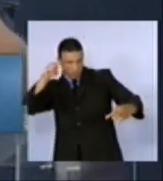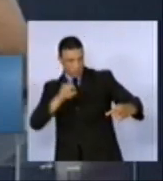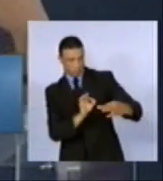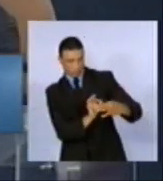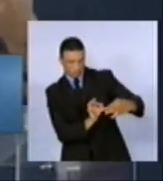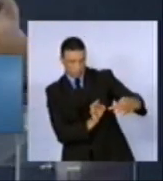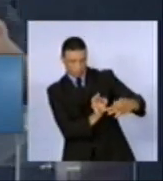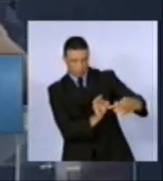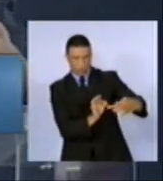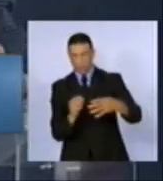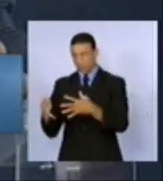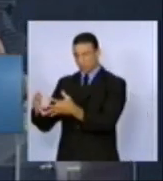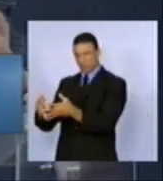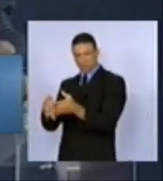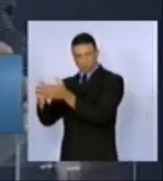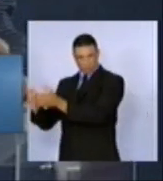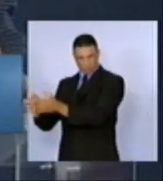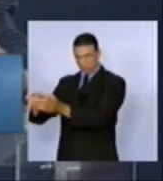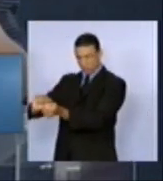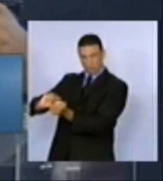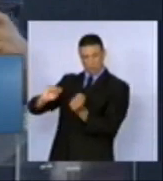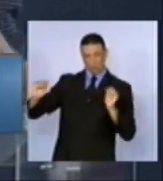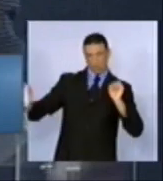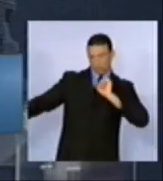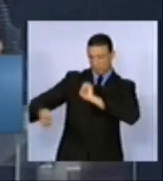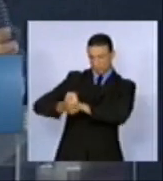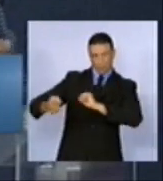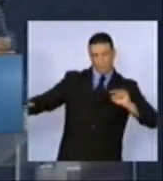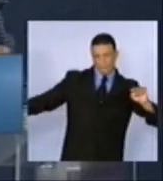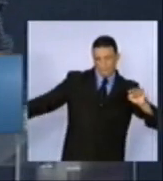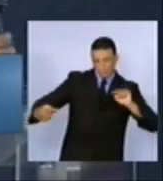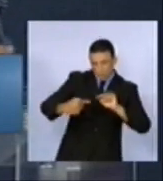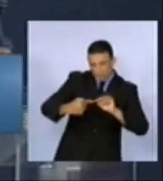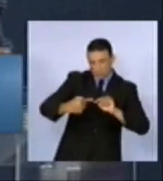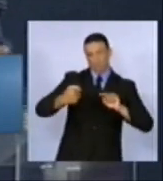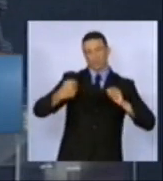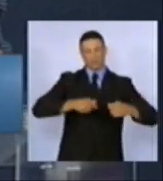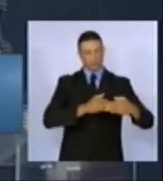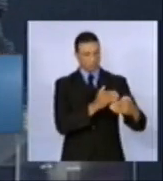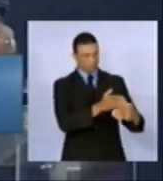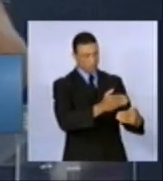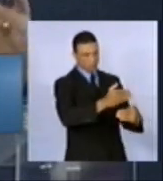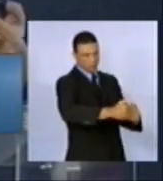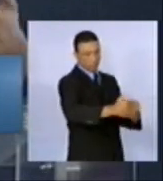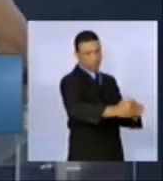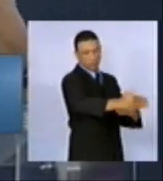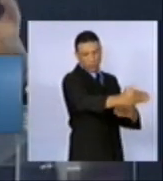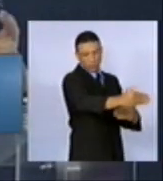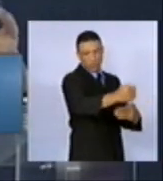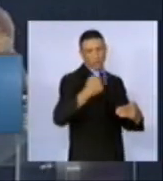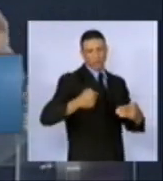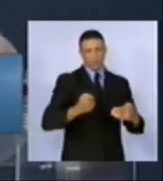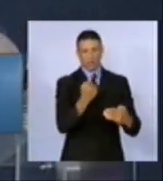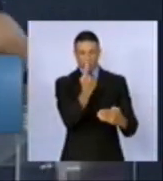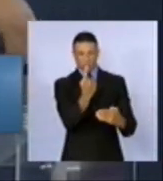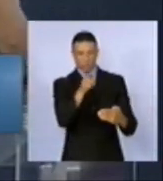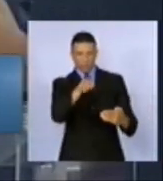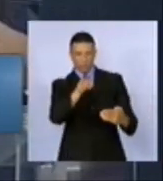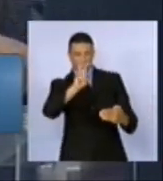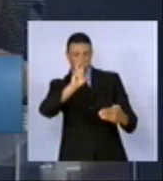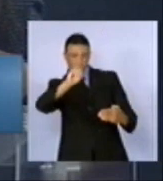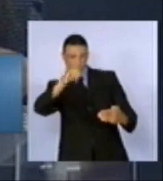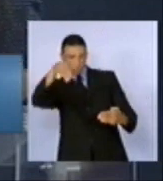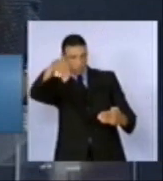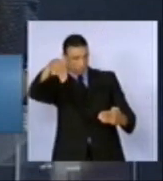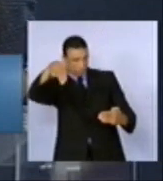possibilidade de adaptação da colheita mecanizada essa esse espaçamento do plantio ele muda para 1,50 então há